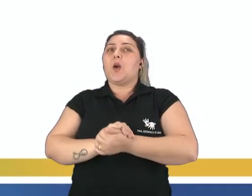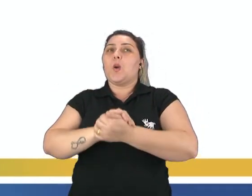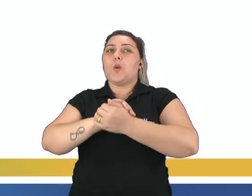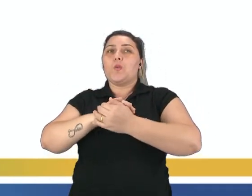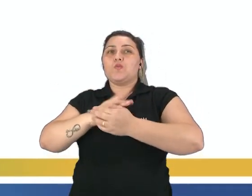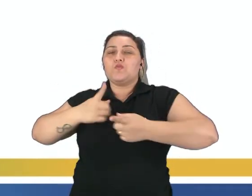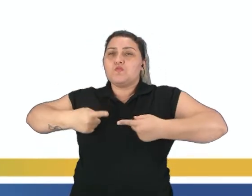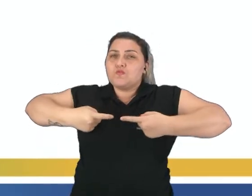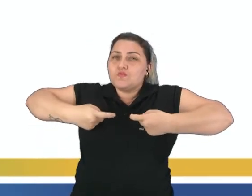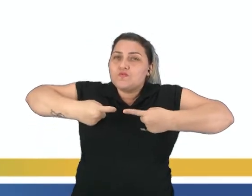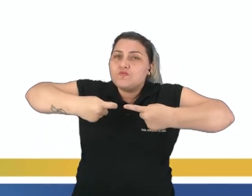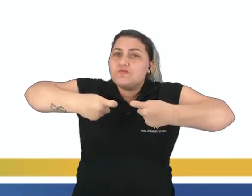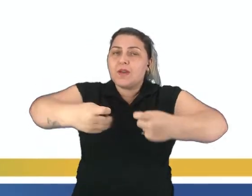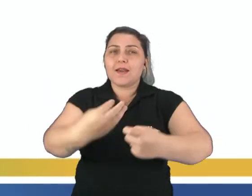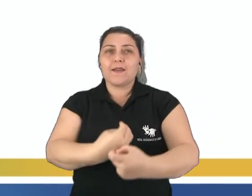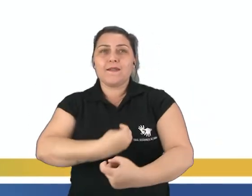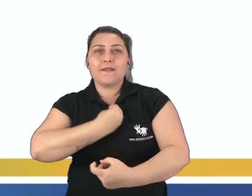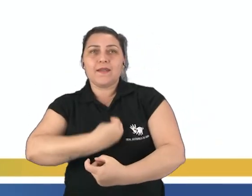que viveu?